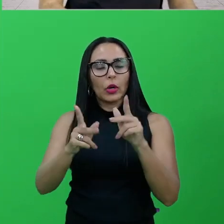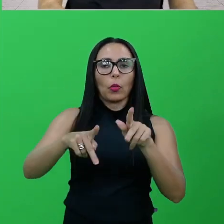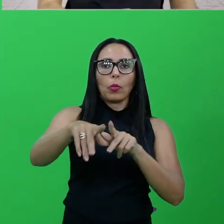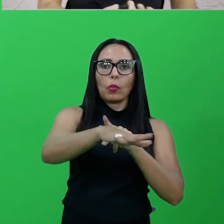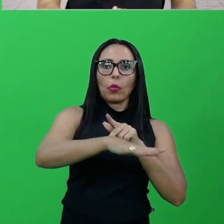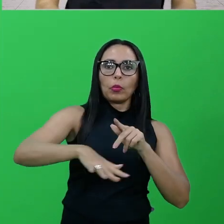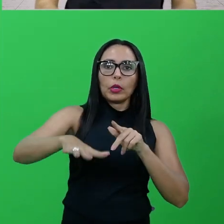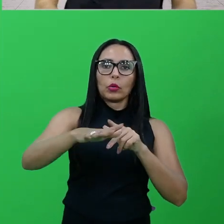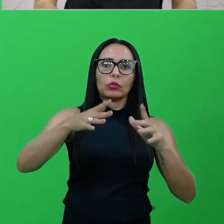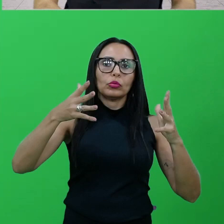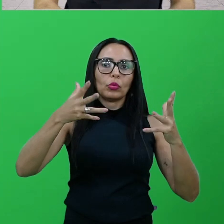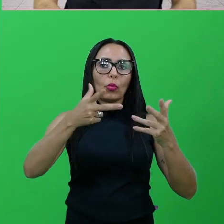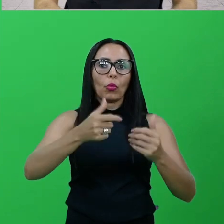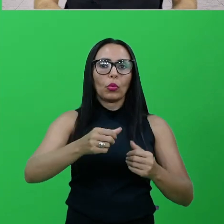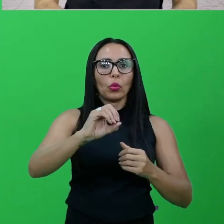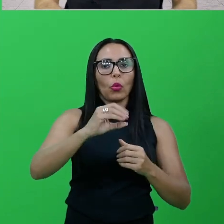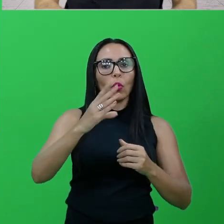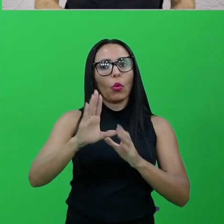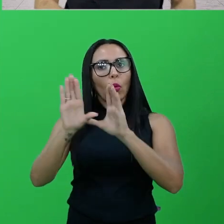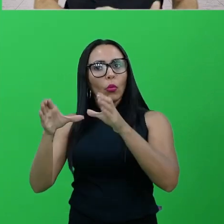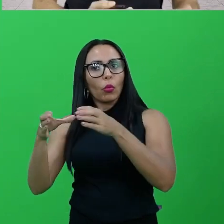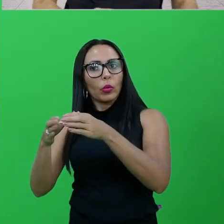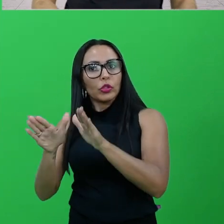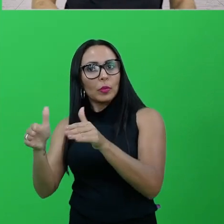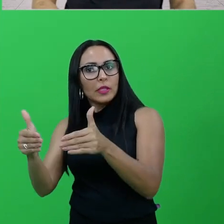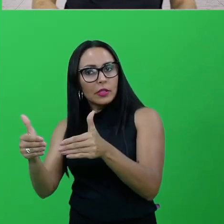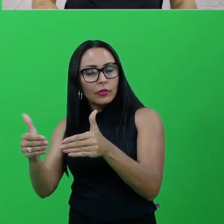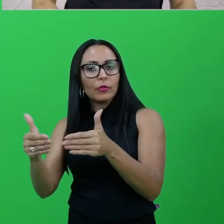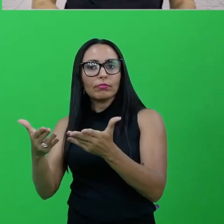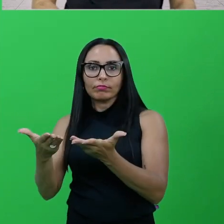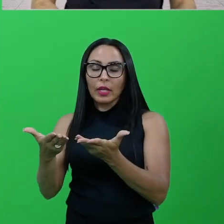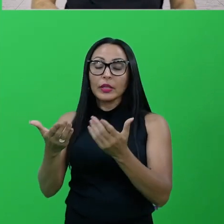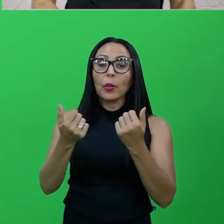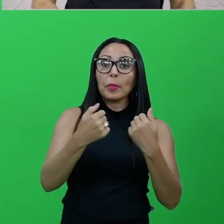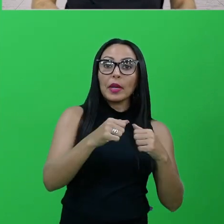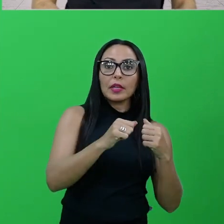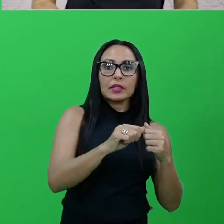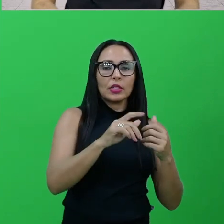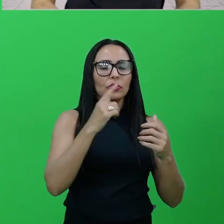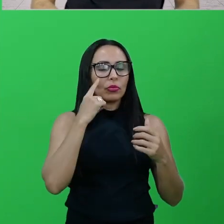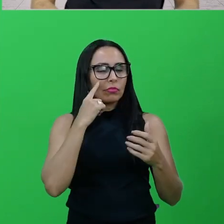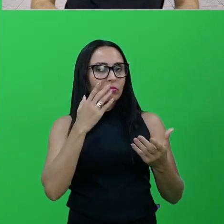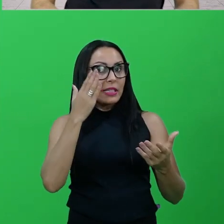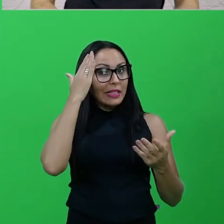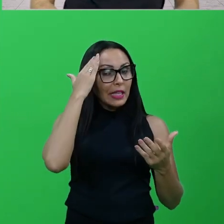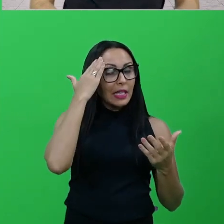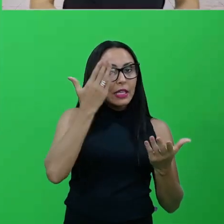população em geral ou alcança um público-alvo específico. Então, é preciso levar em conta tudo isso, tá?